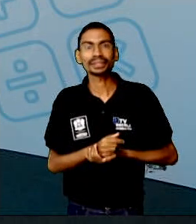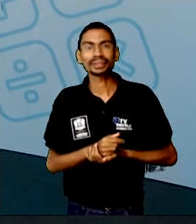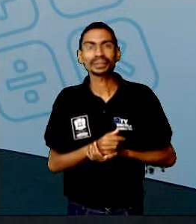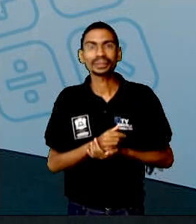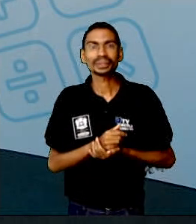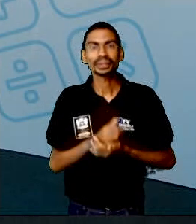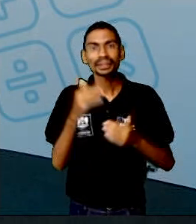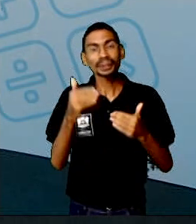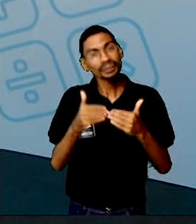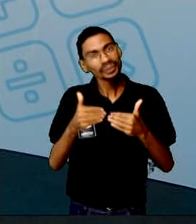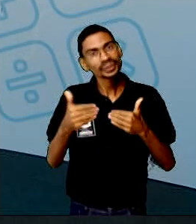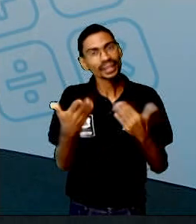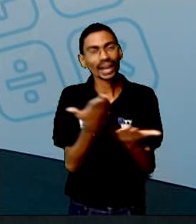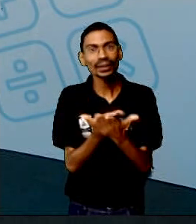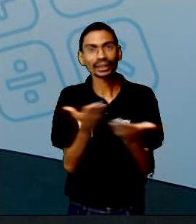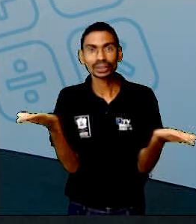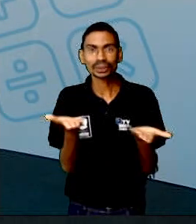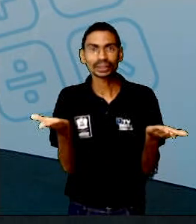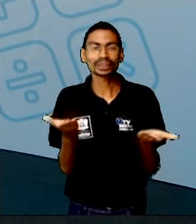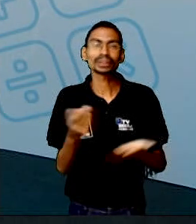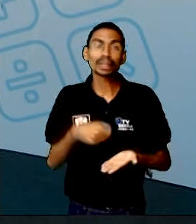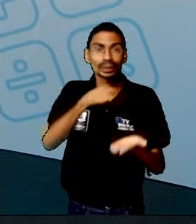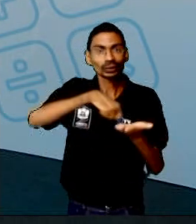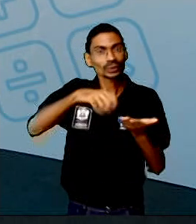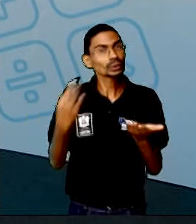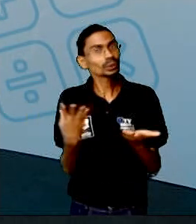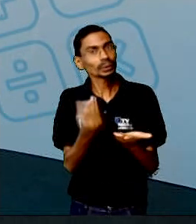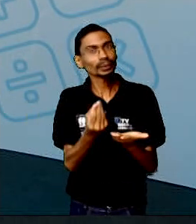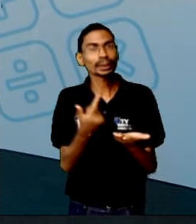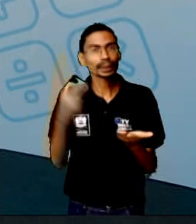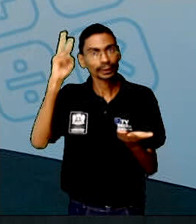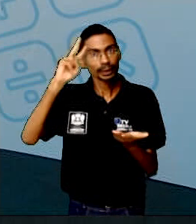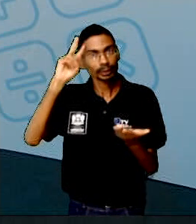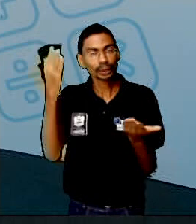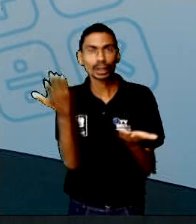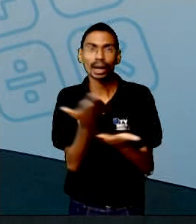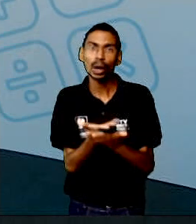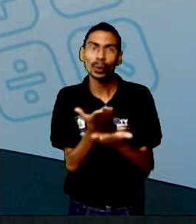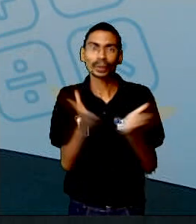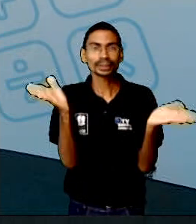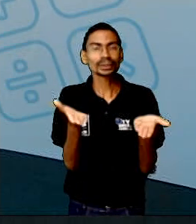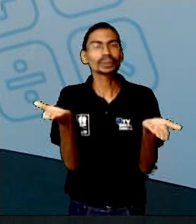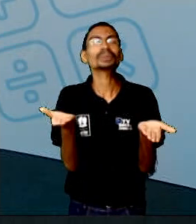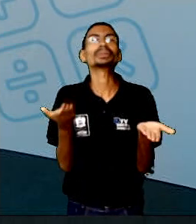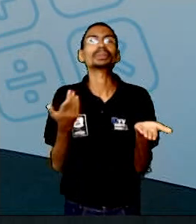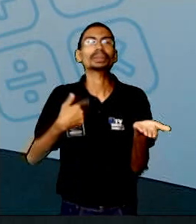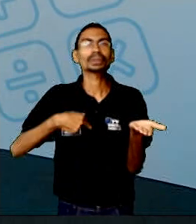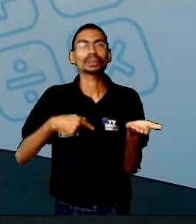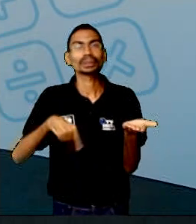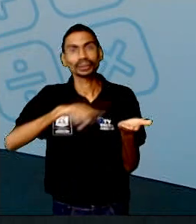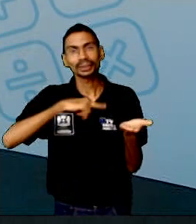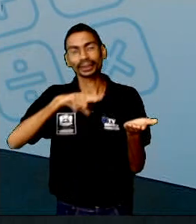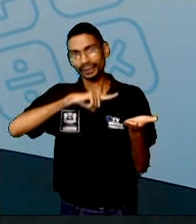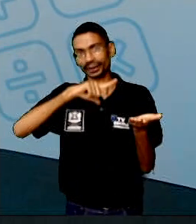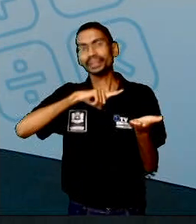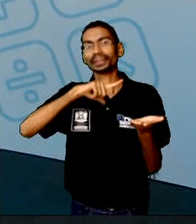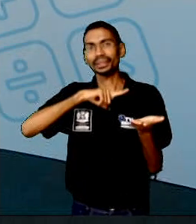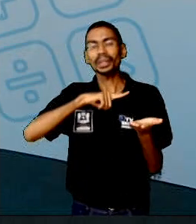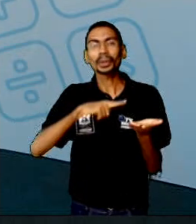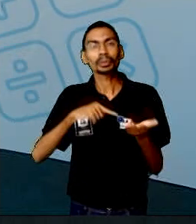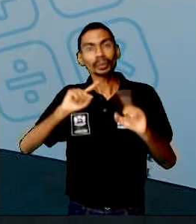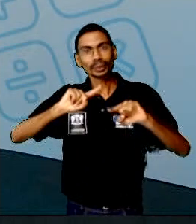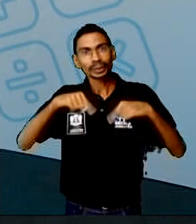aula de hoje. Anote tudinho. Lembrando que na aula de hoje também nós vamos ter um desafio para